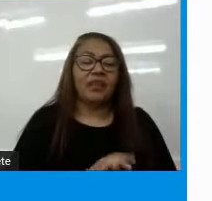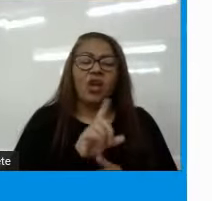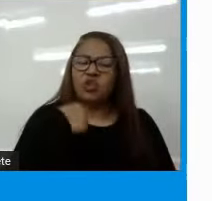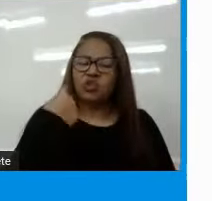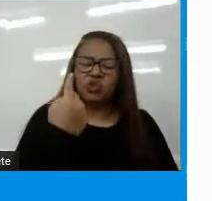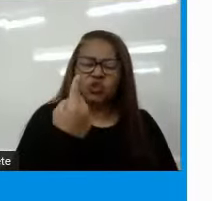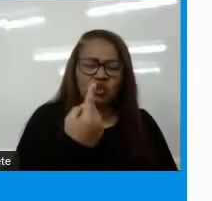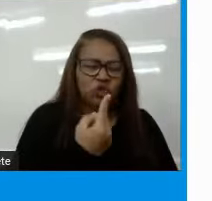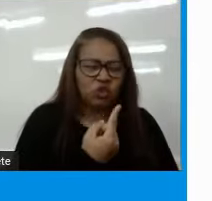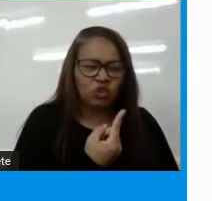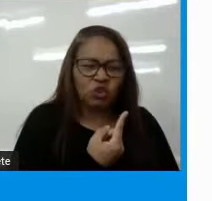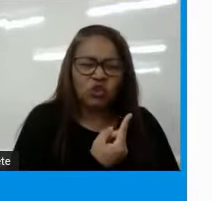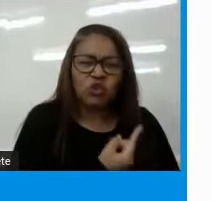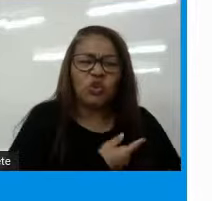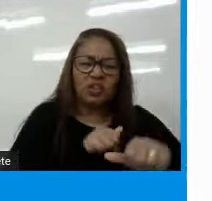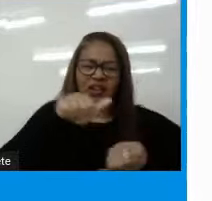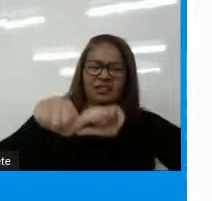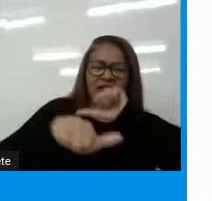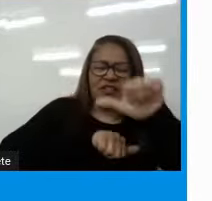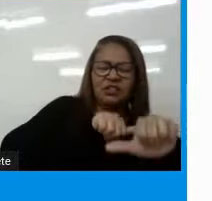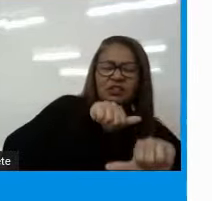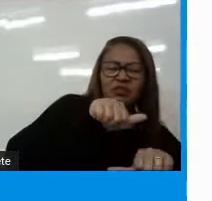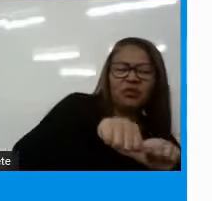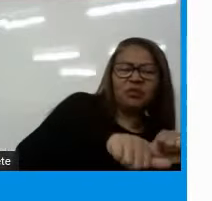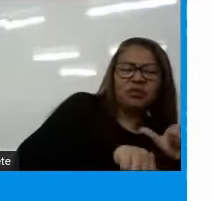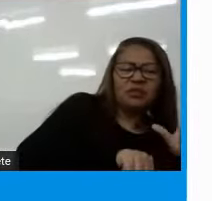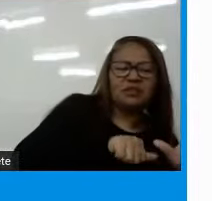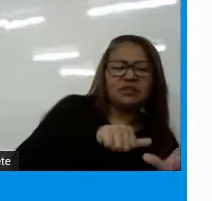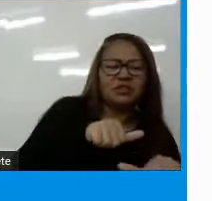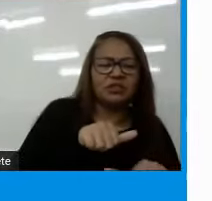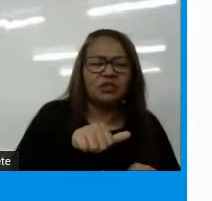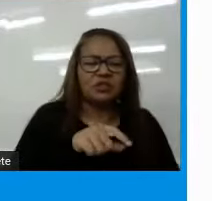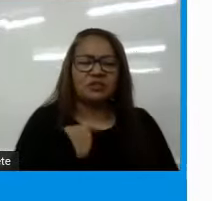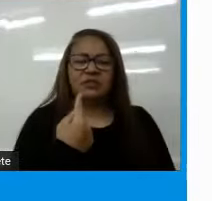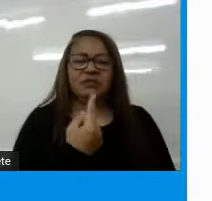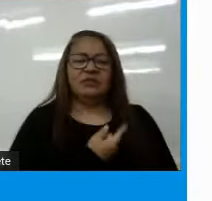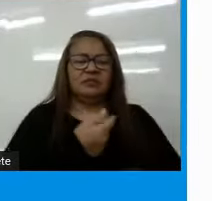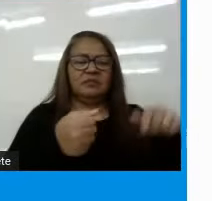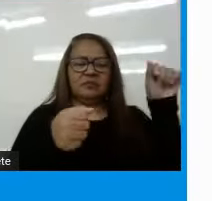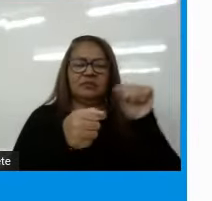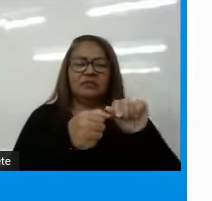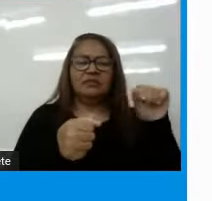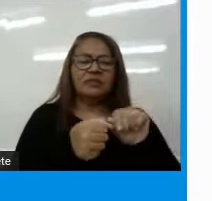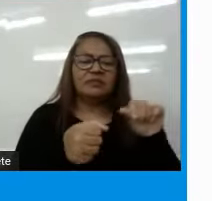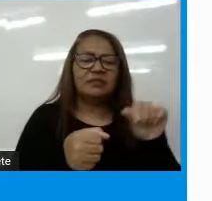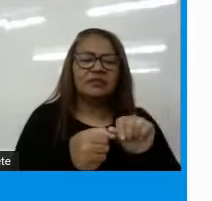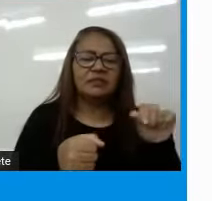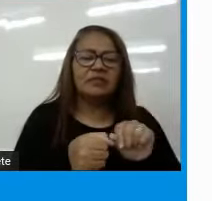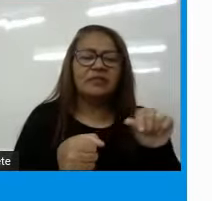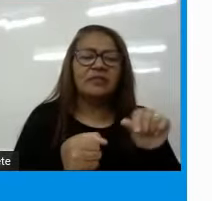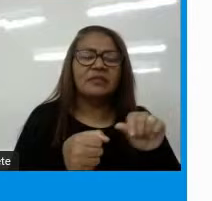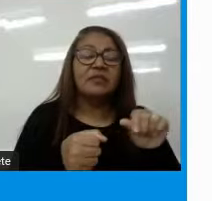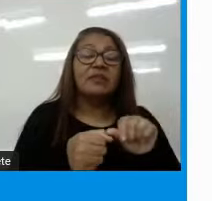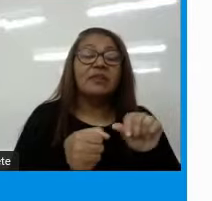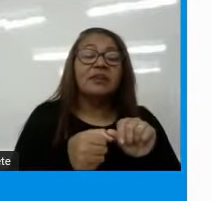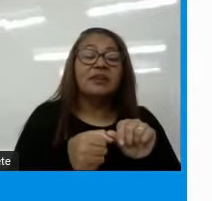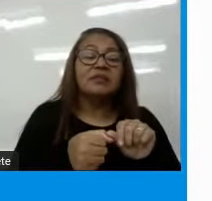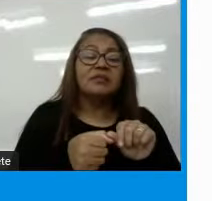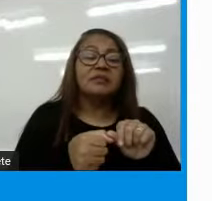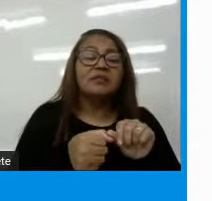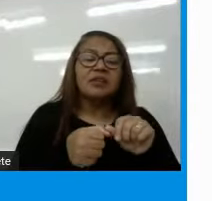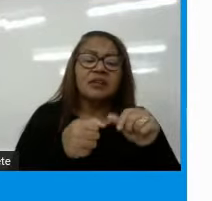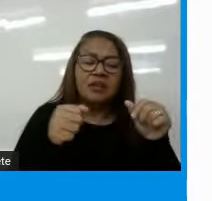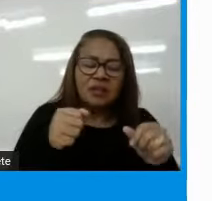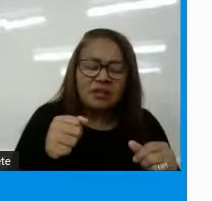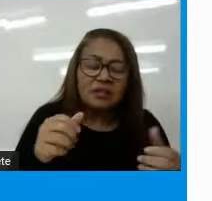que vocês fazem lá utilizando os aplicativos Google são automaticamente salvos. Né, então,